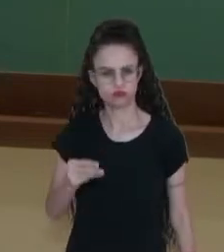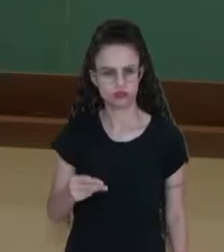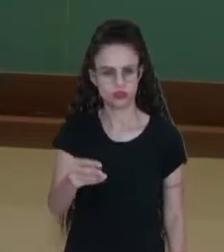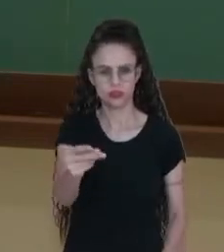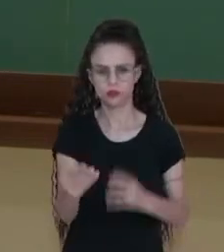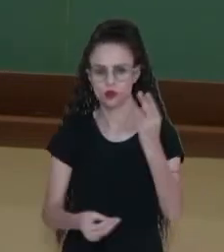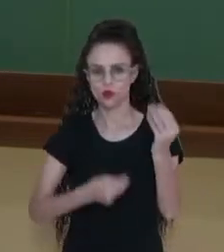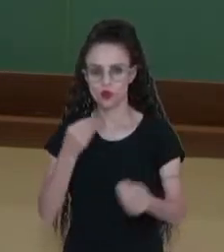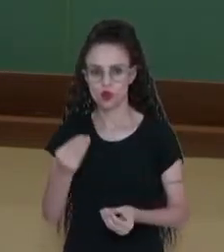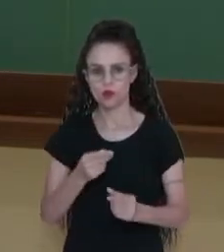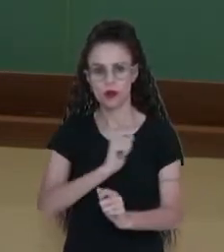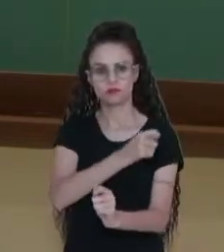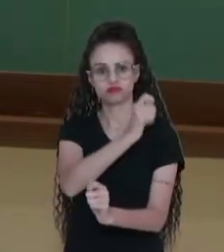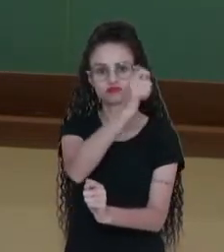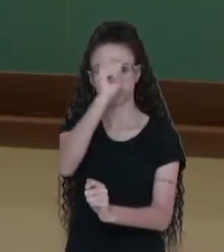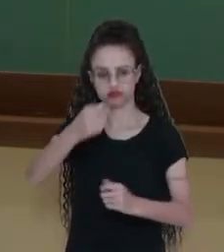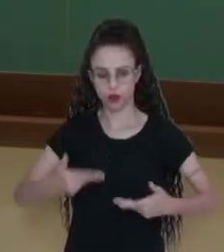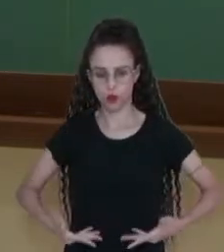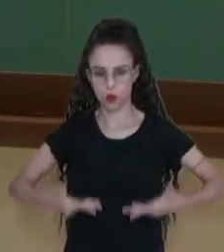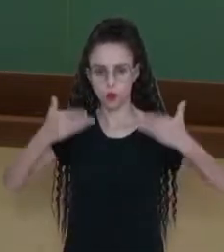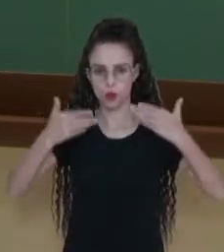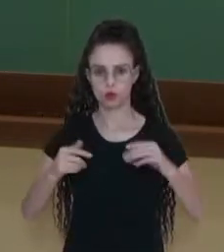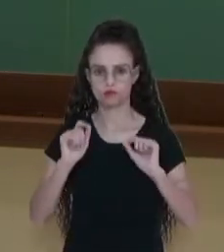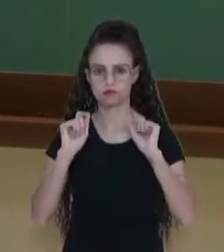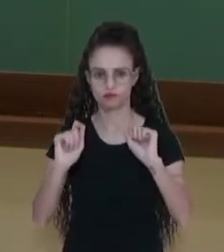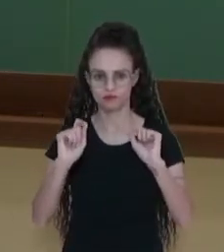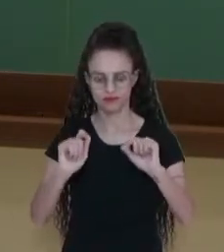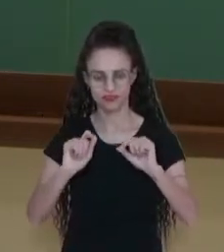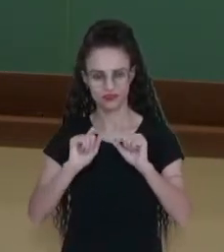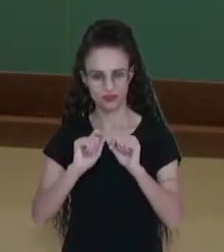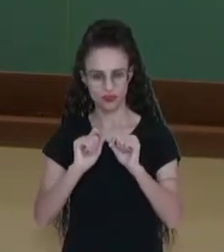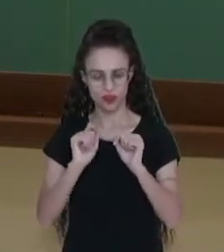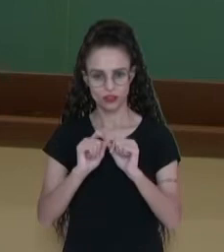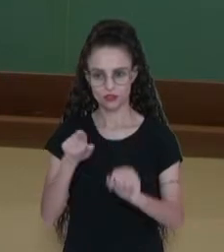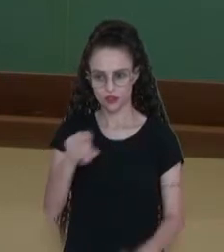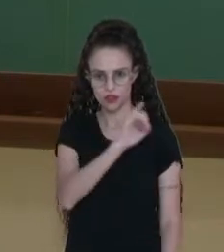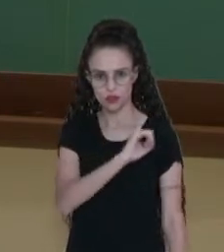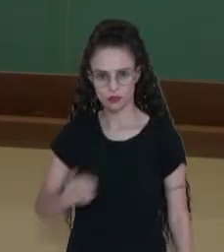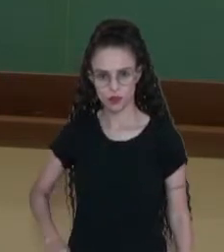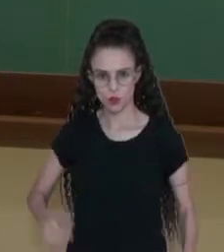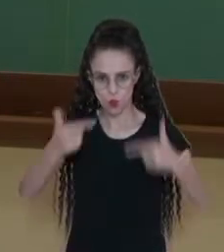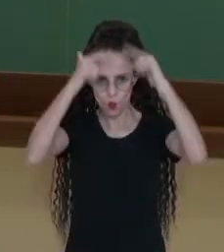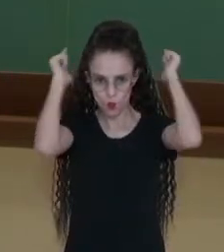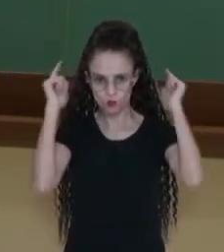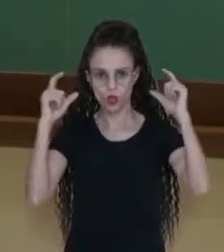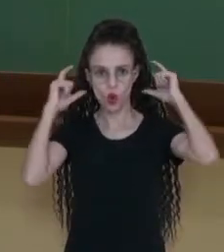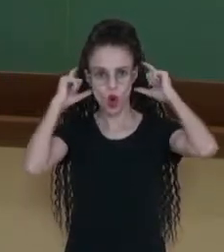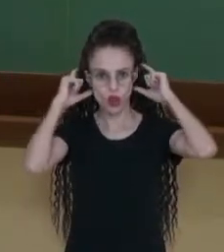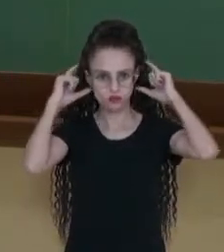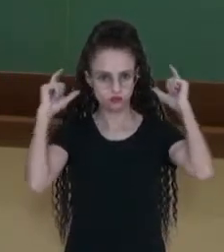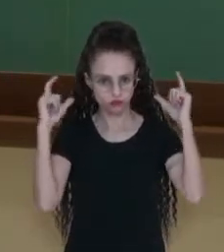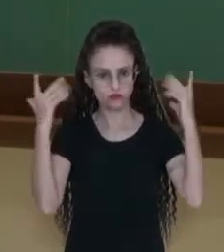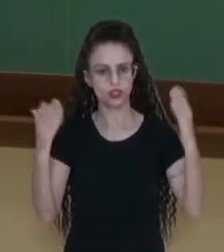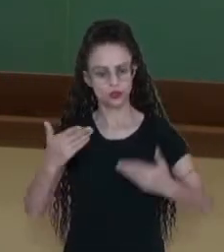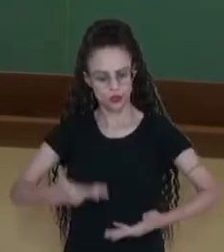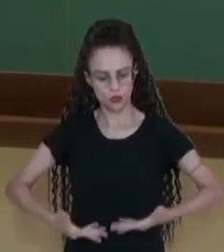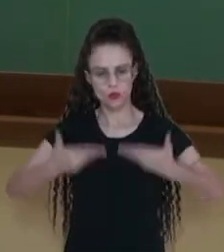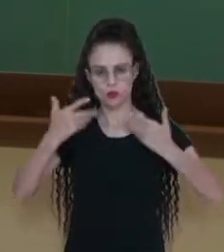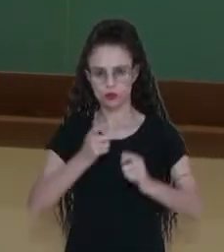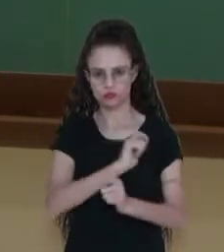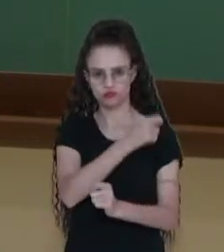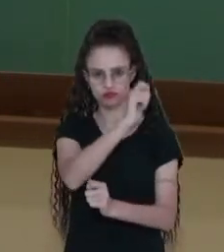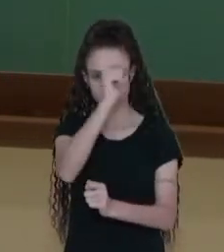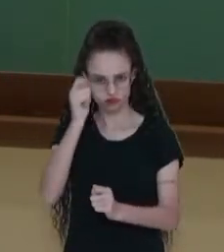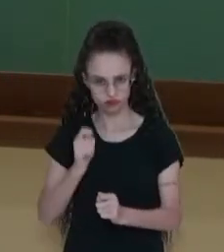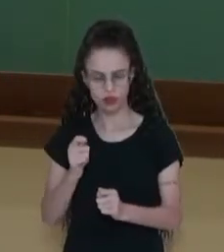imortalizado? Através da representação real do seu rosto. Digamos assim, o imperador ele era careca e tinha orelha grande. O busto dele, que é uma invenção